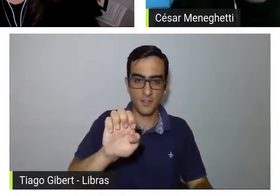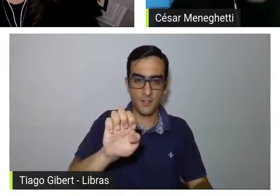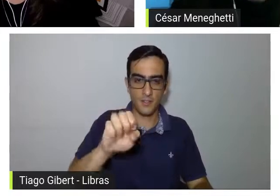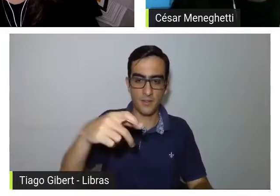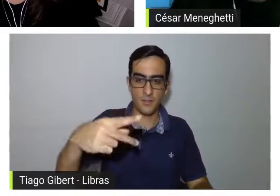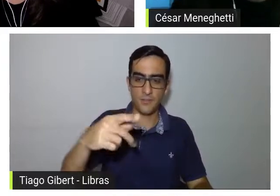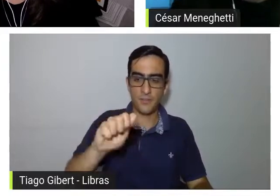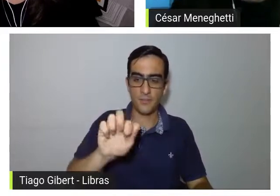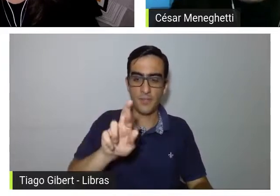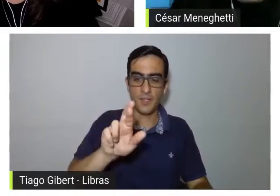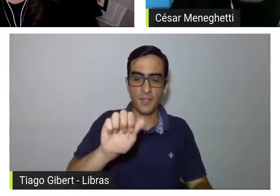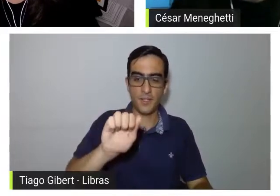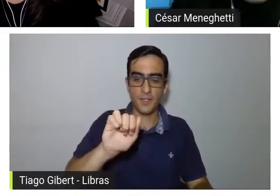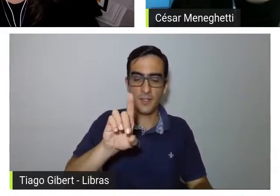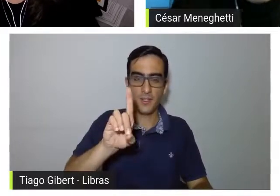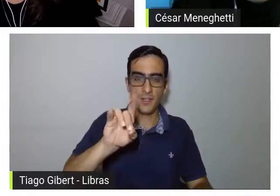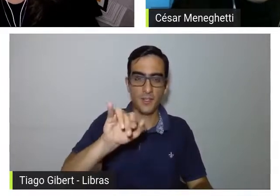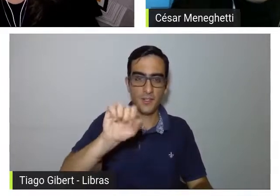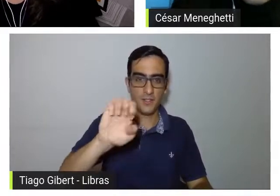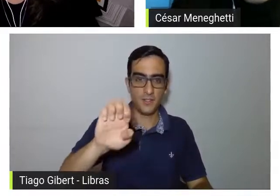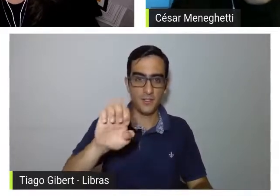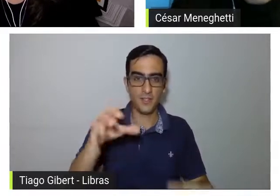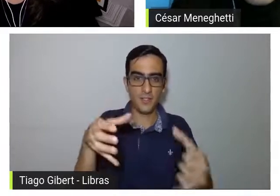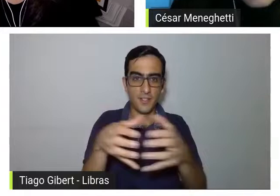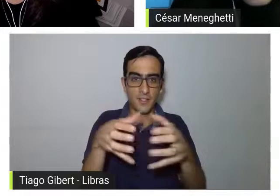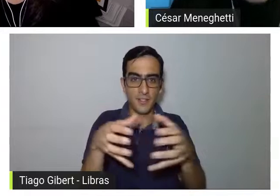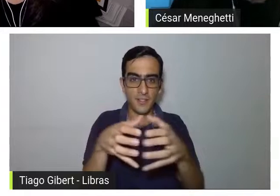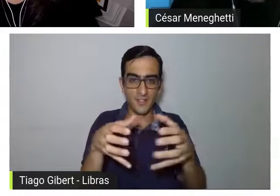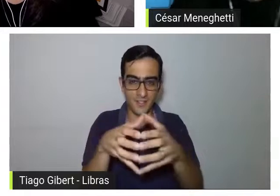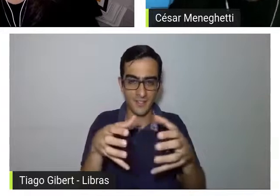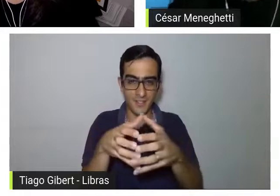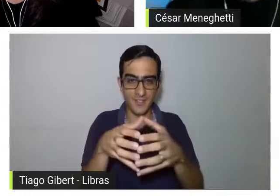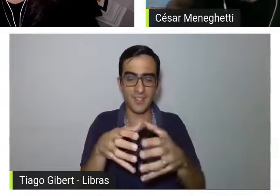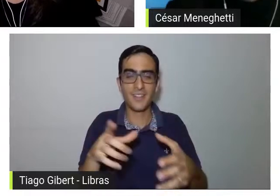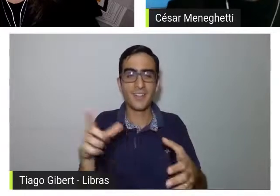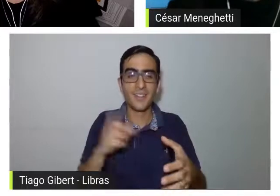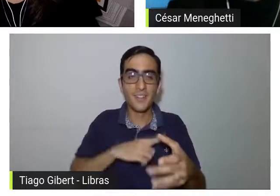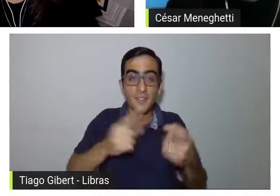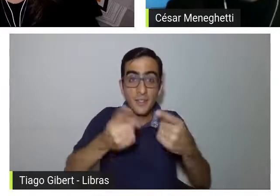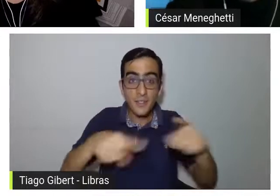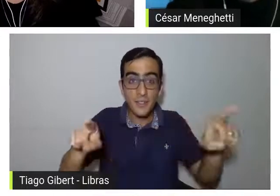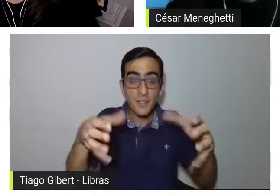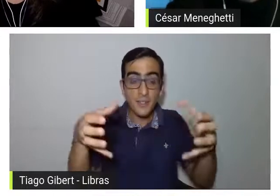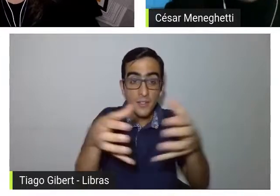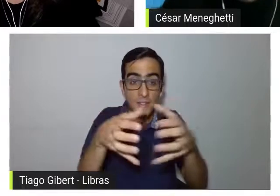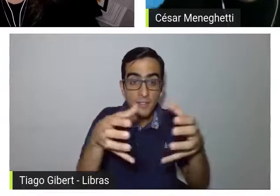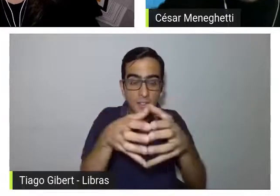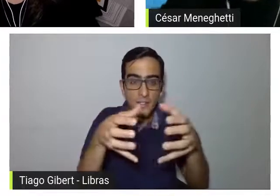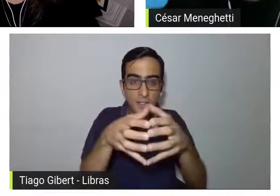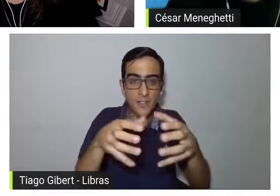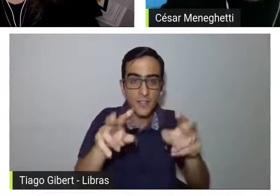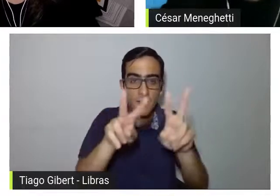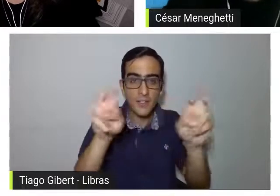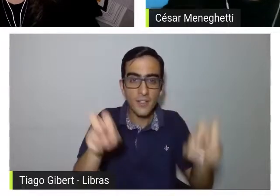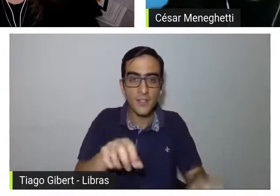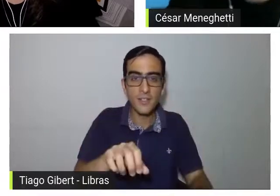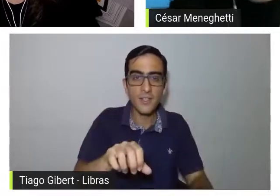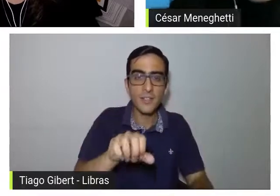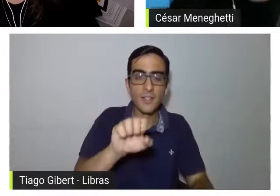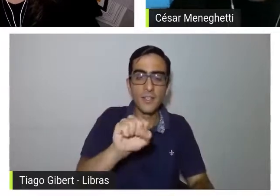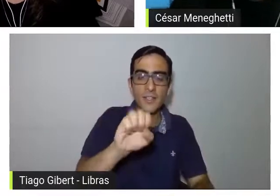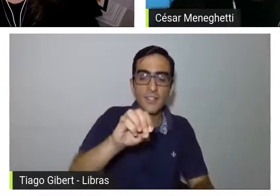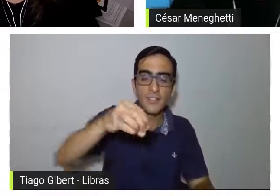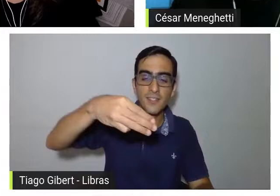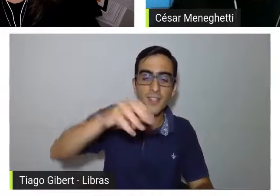chama, é do Screaming Jay Hawkins. Sometimes a woman takes you to another universe, but sometimes she just leaves you